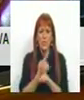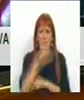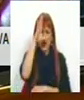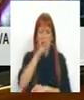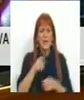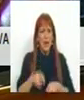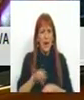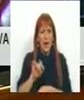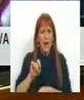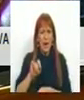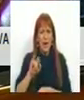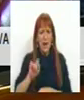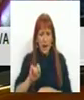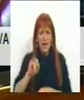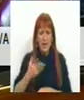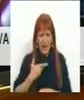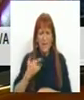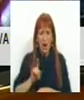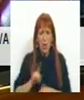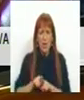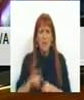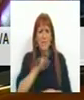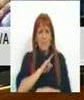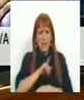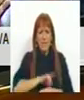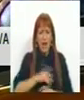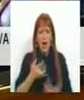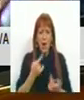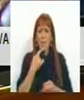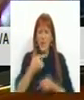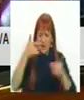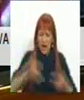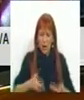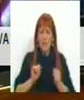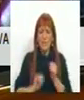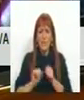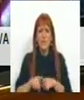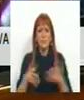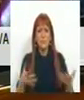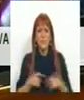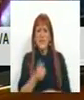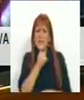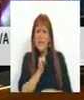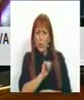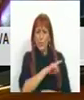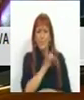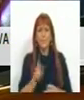A EID vai ou não ser privatizada? Pode anunciar já a sua